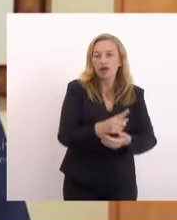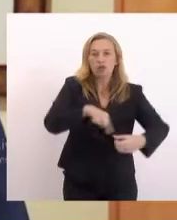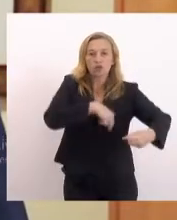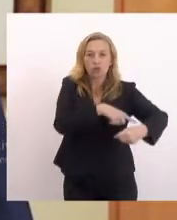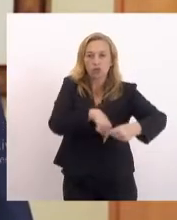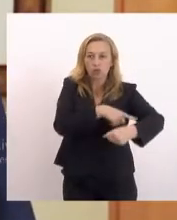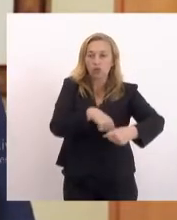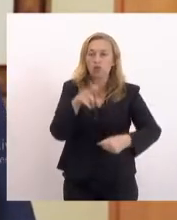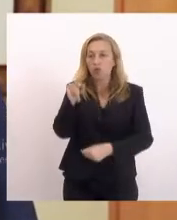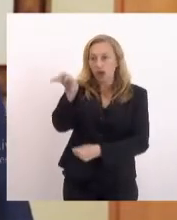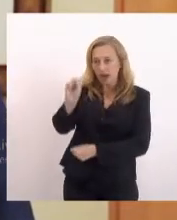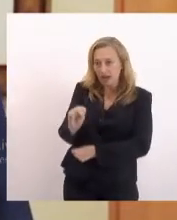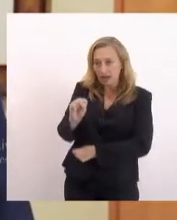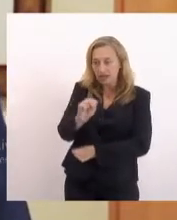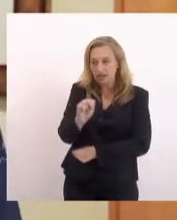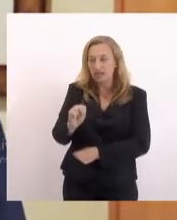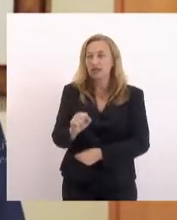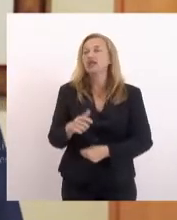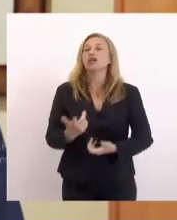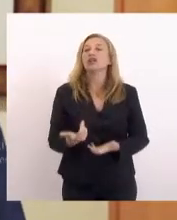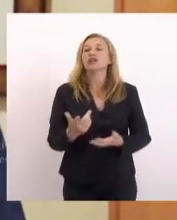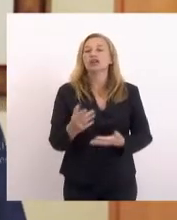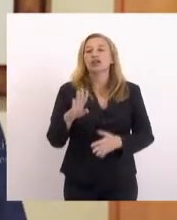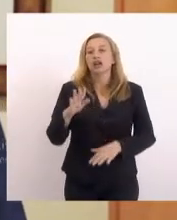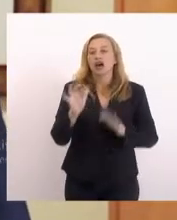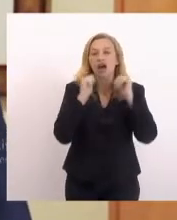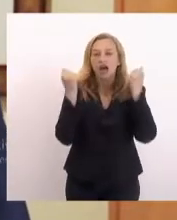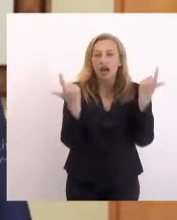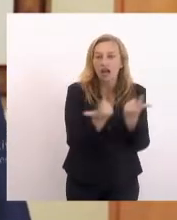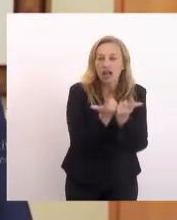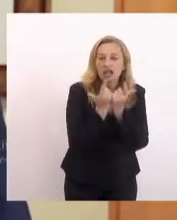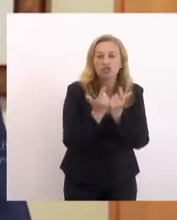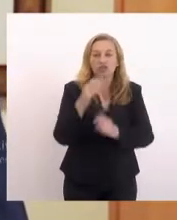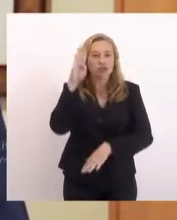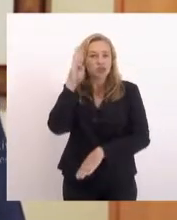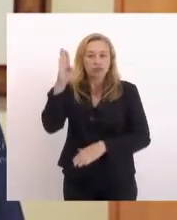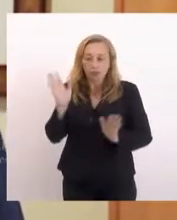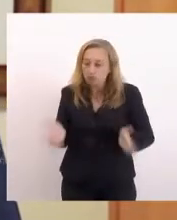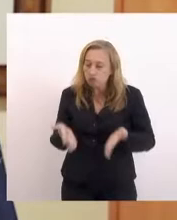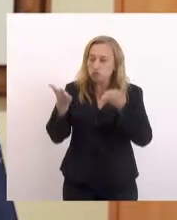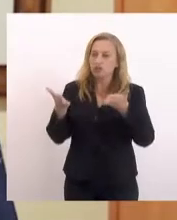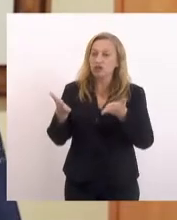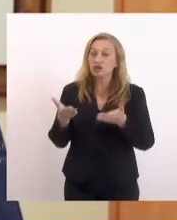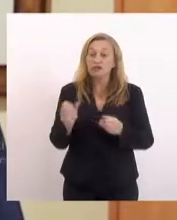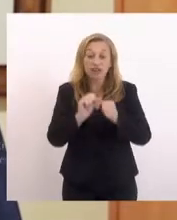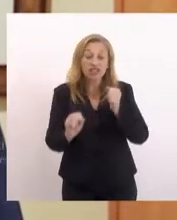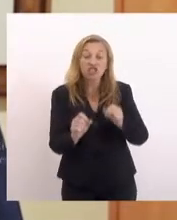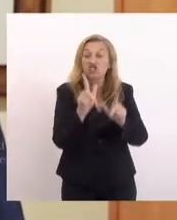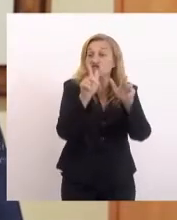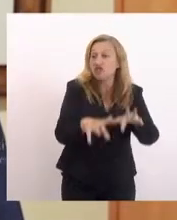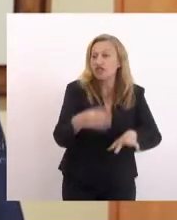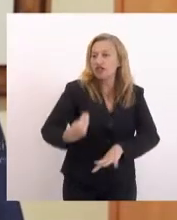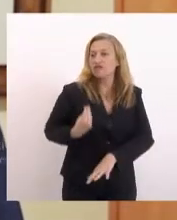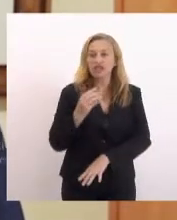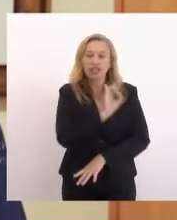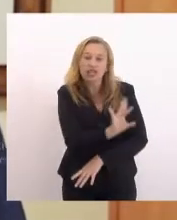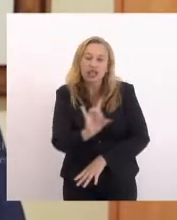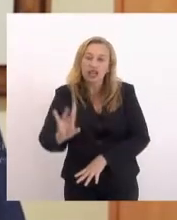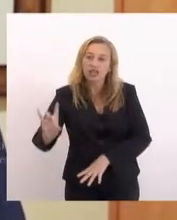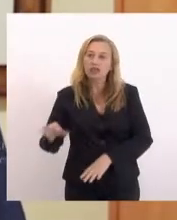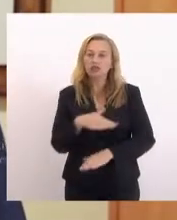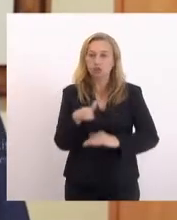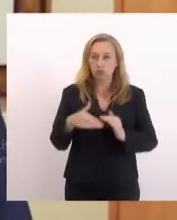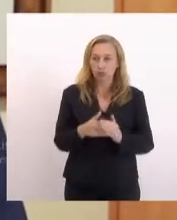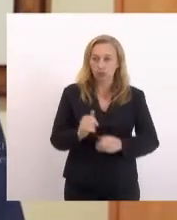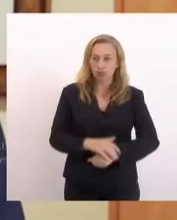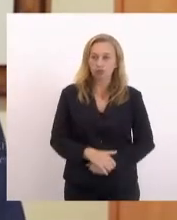foi fundamental para a realização dessas iniciativas e para que elas fizessem diferença na vida de cada um dos